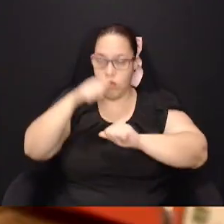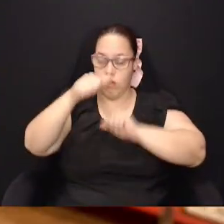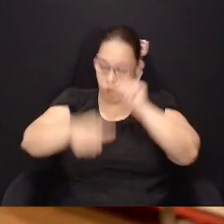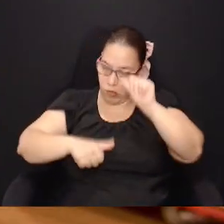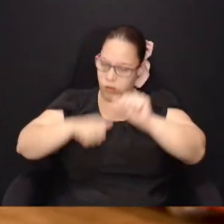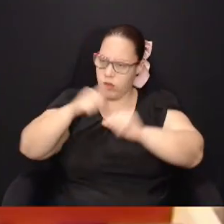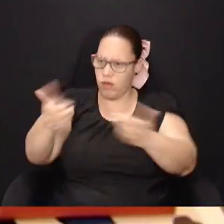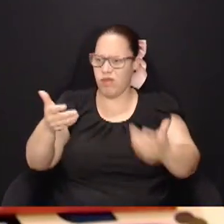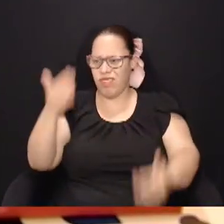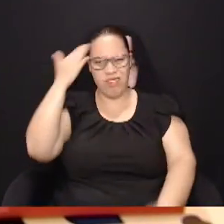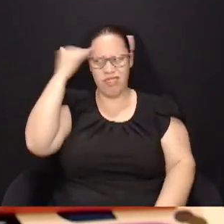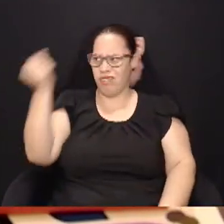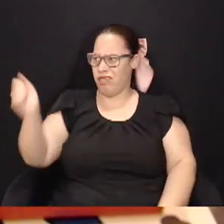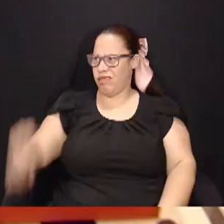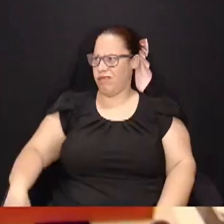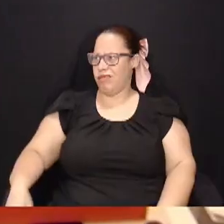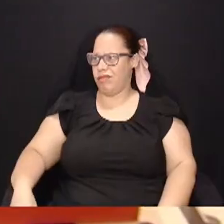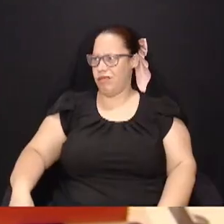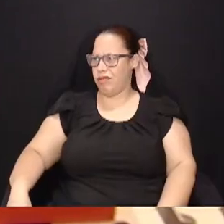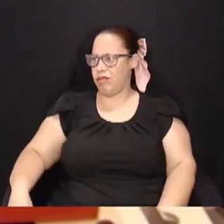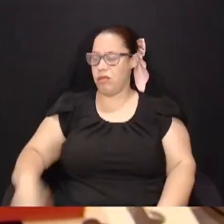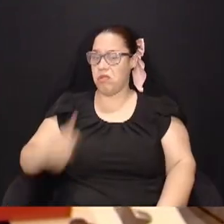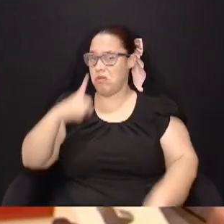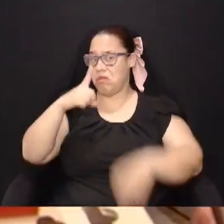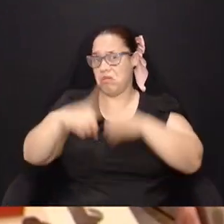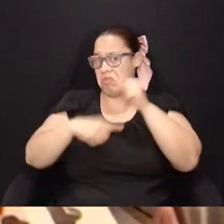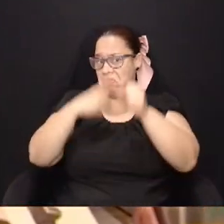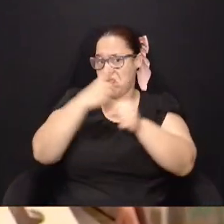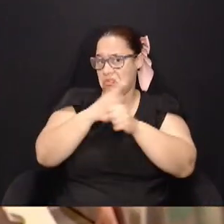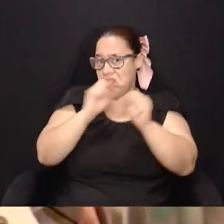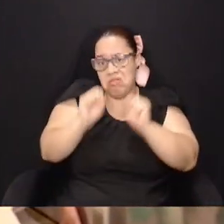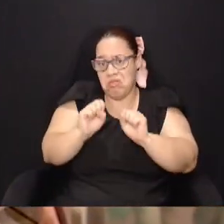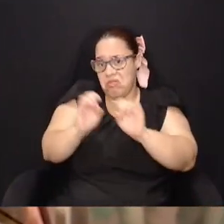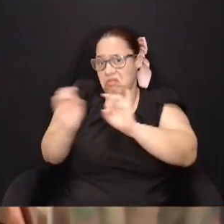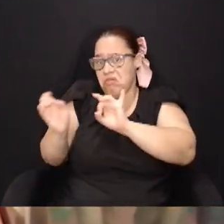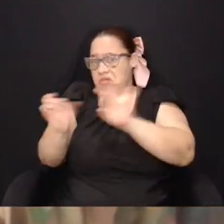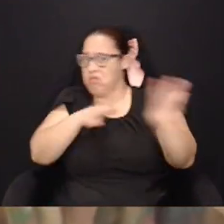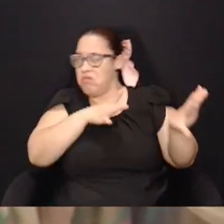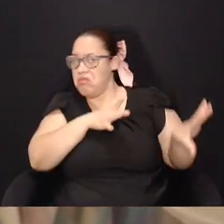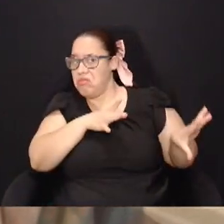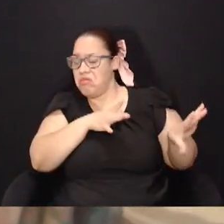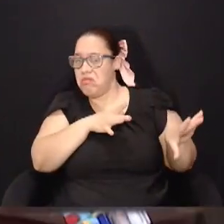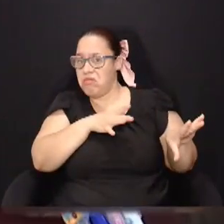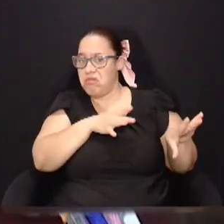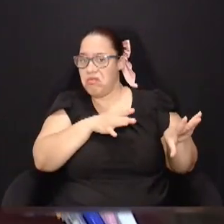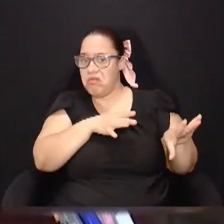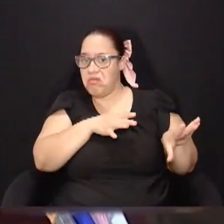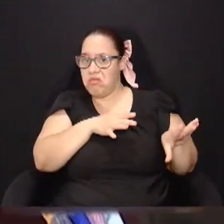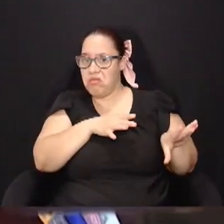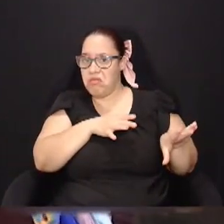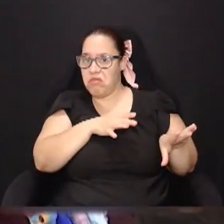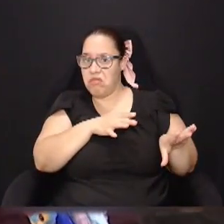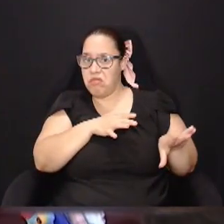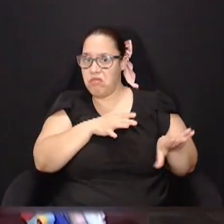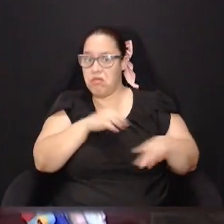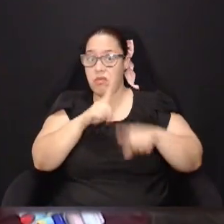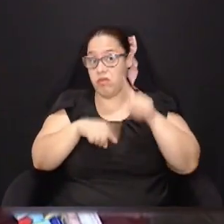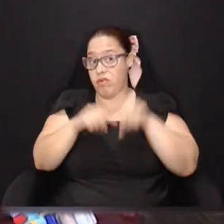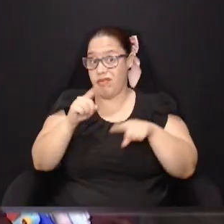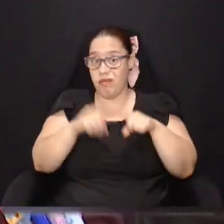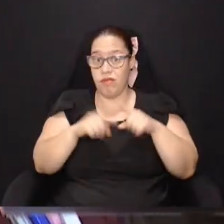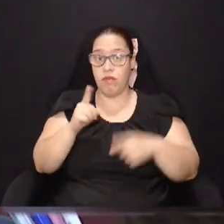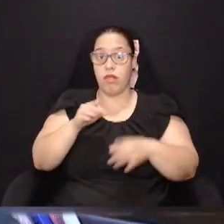que o material vai durar um ano e ela pode se desfazer, pode se descuidar daquele material. Então a minha recomendação